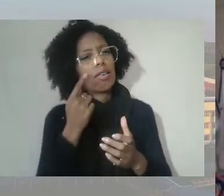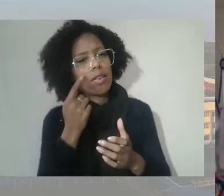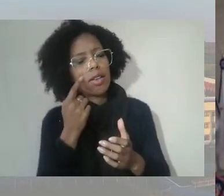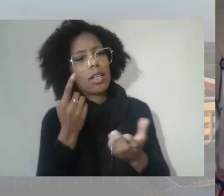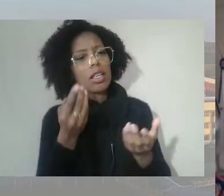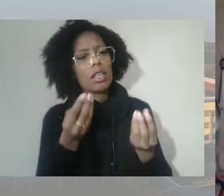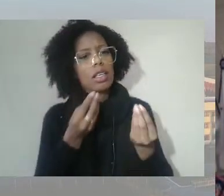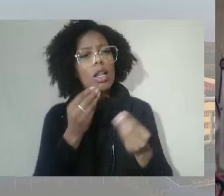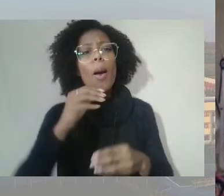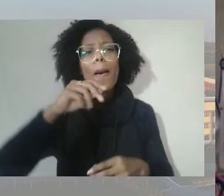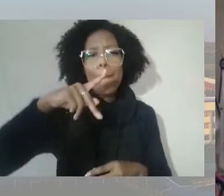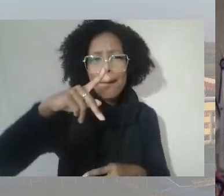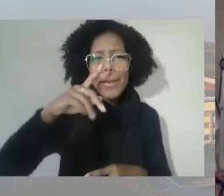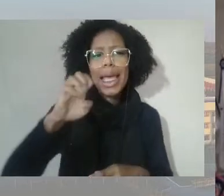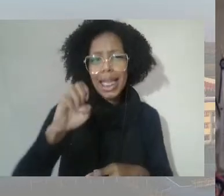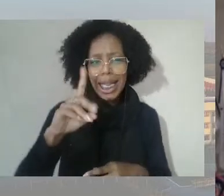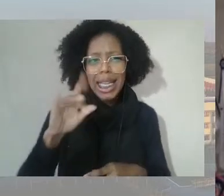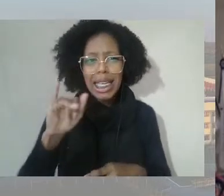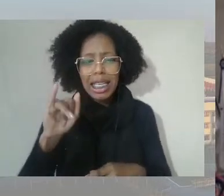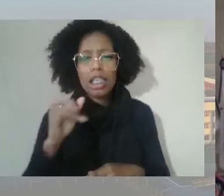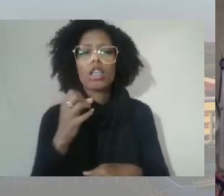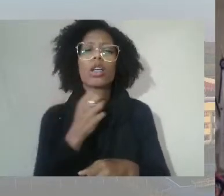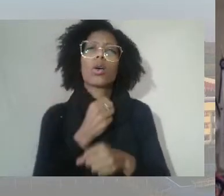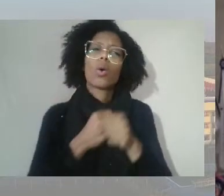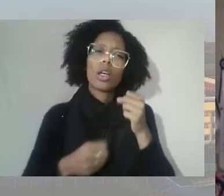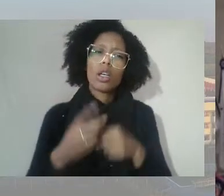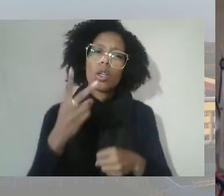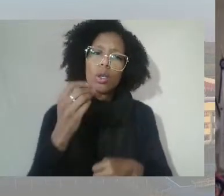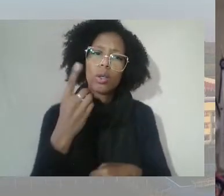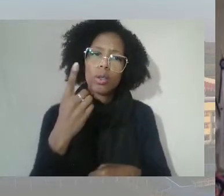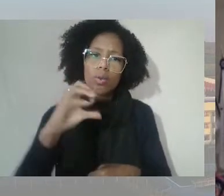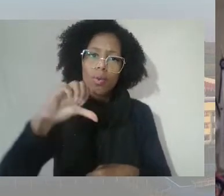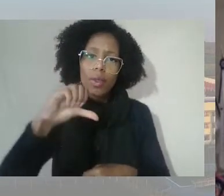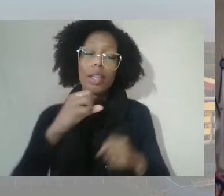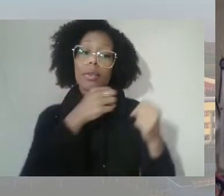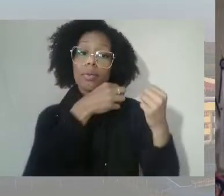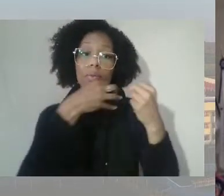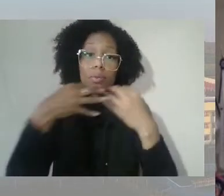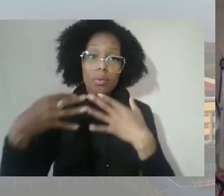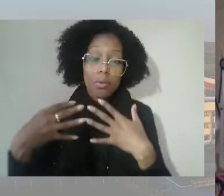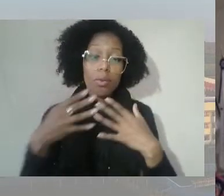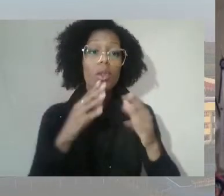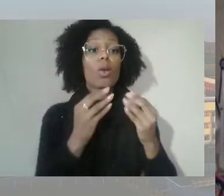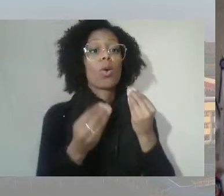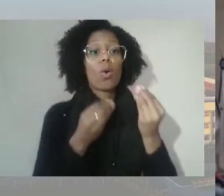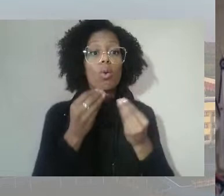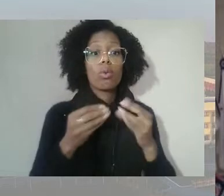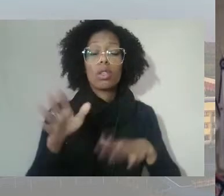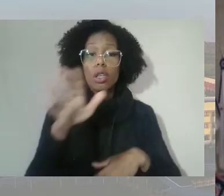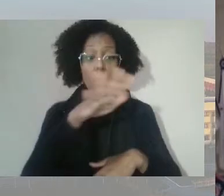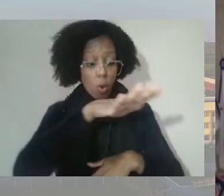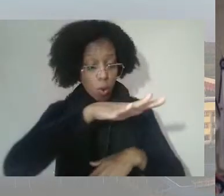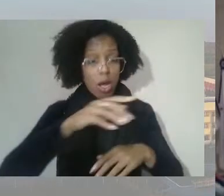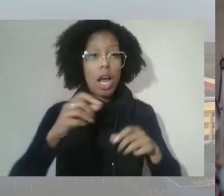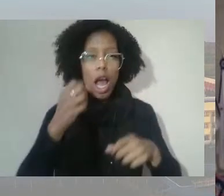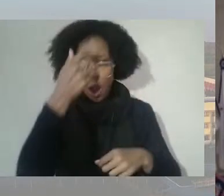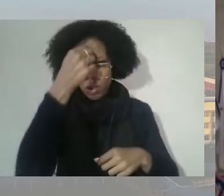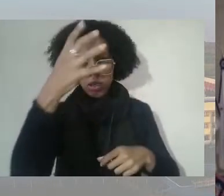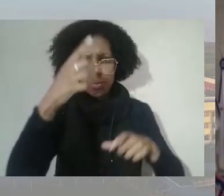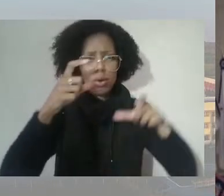PDI 2019 a 2023, que a Unipampa constitui-se como um espaço plural,